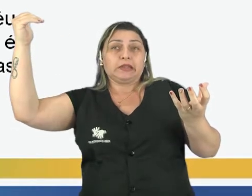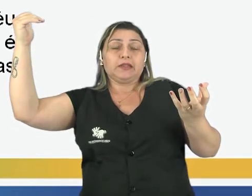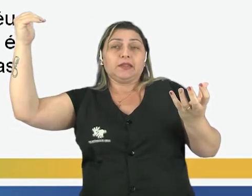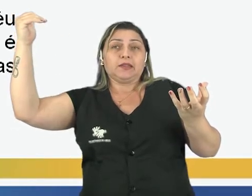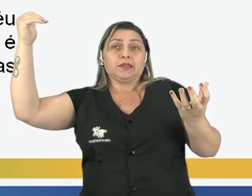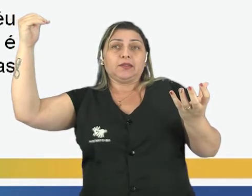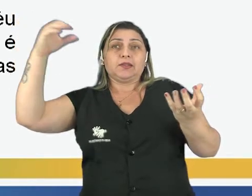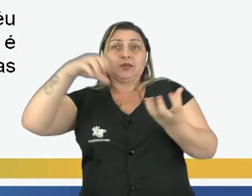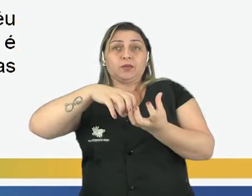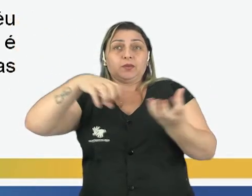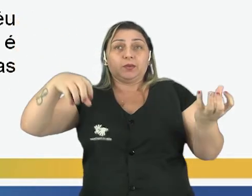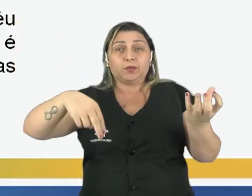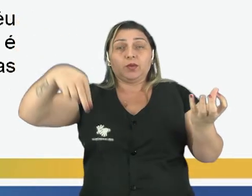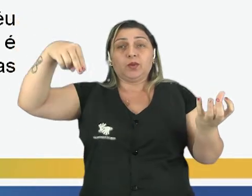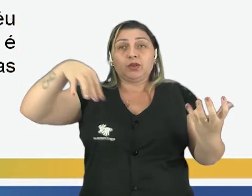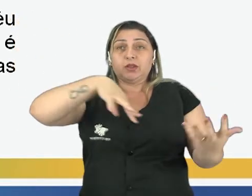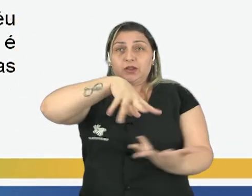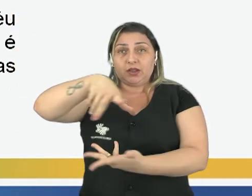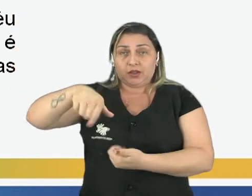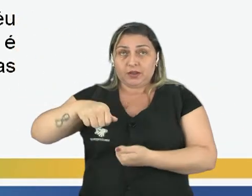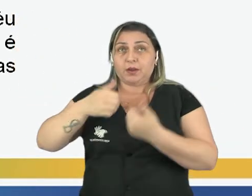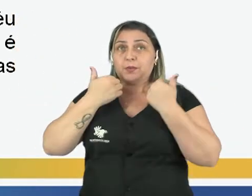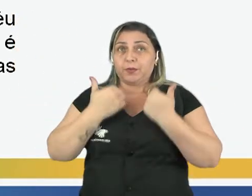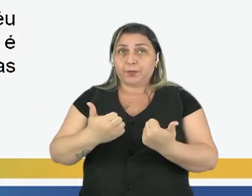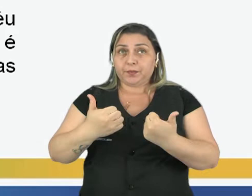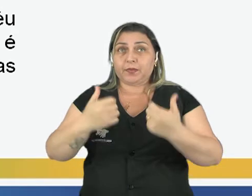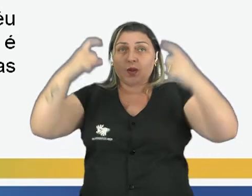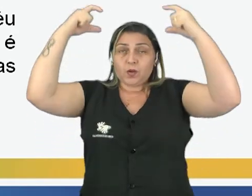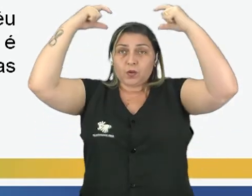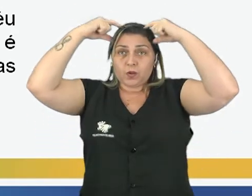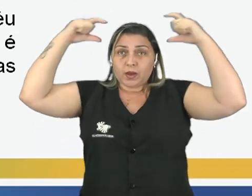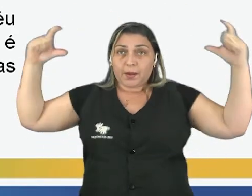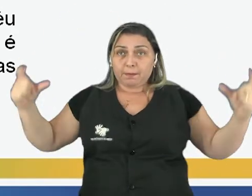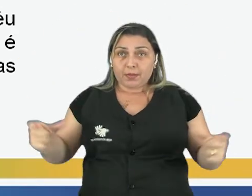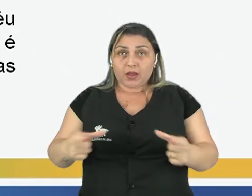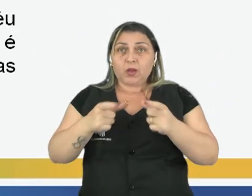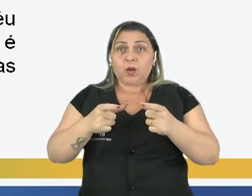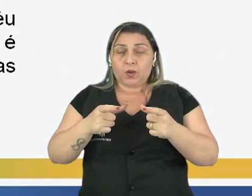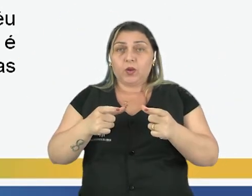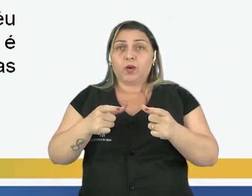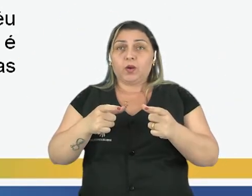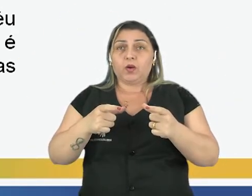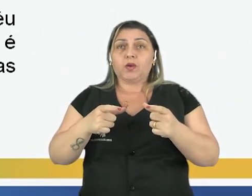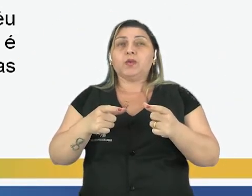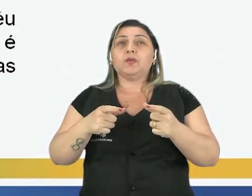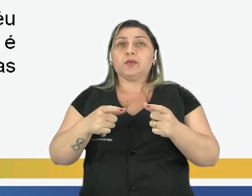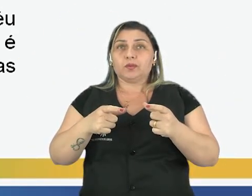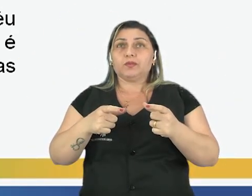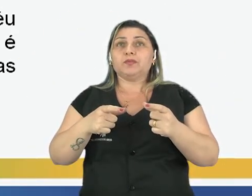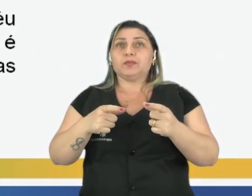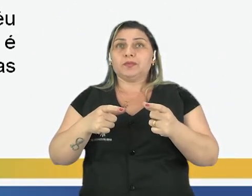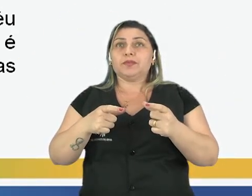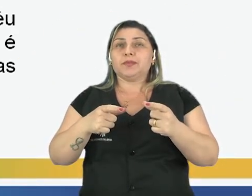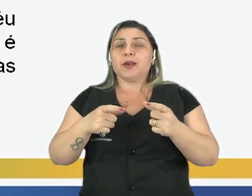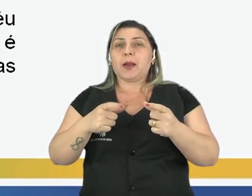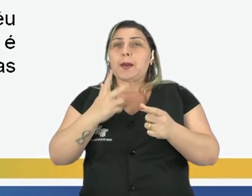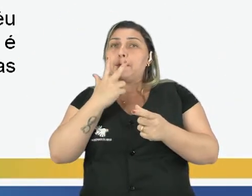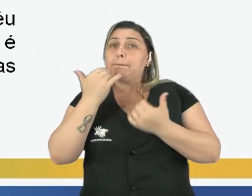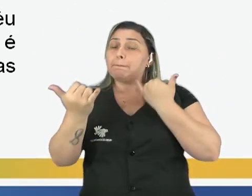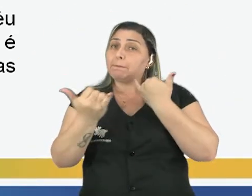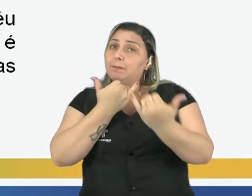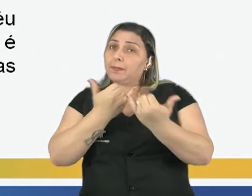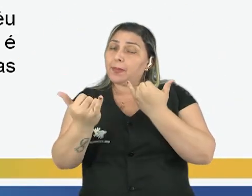parte norte da Terra, tá bom? Ursa Menor, que é uma constelação de forma similar à